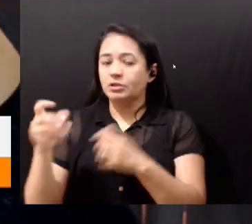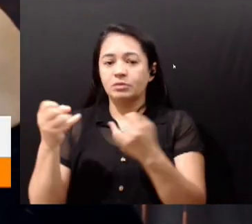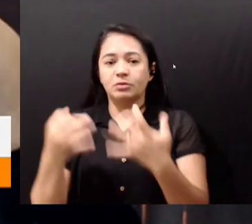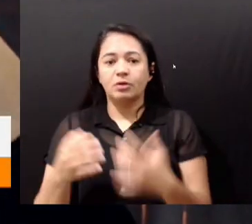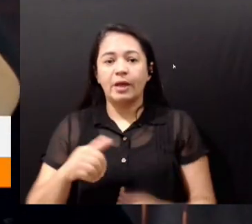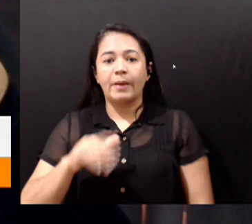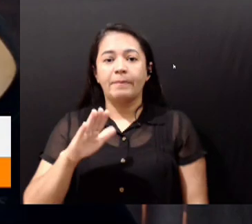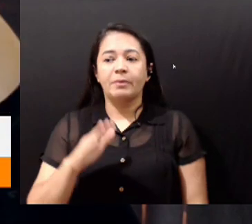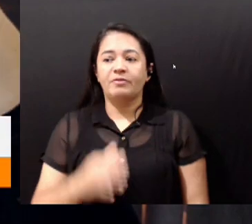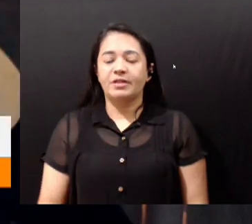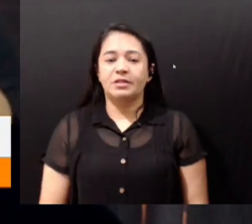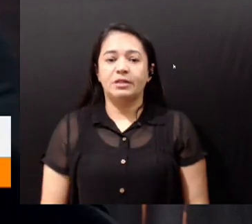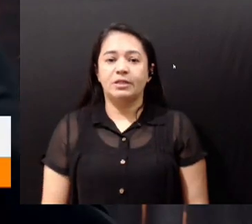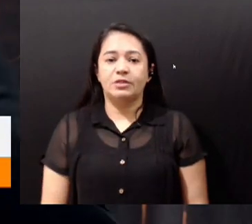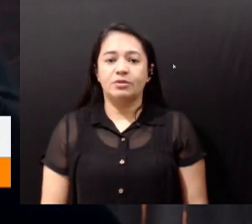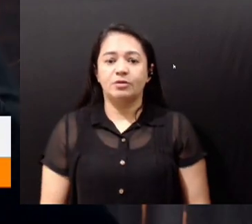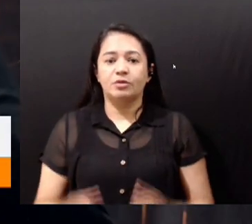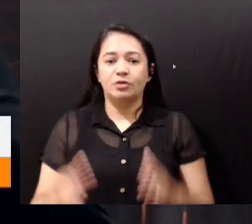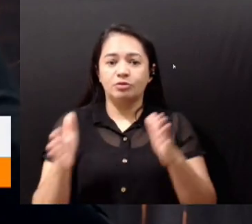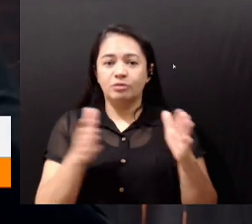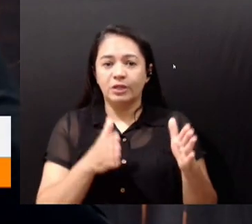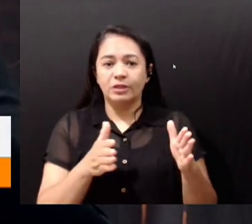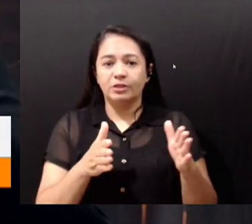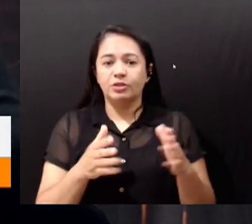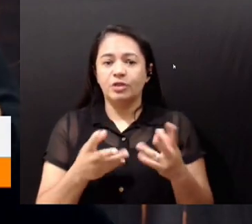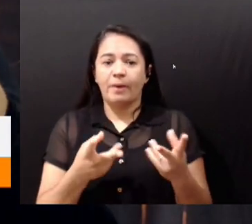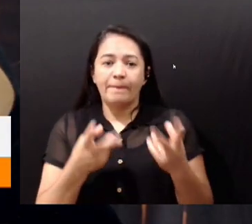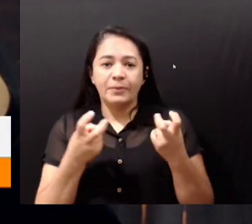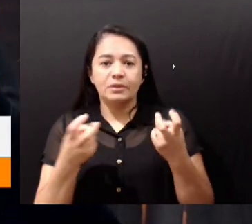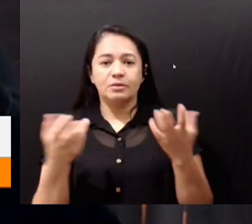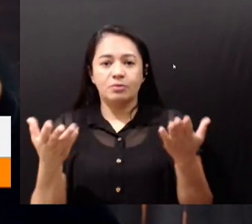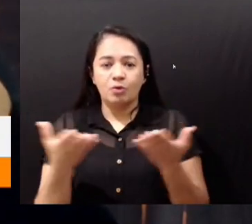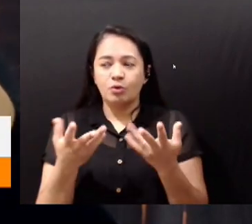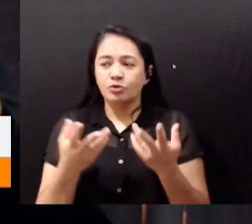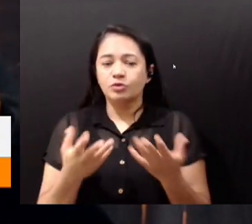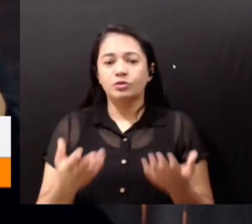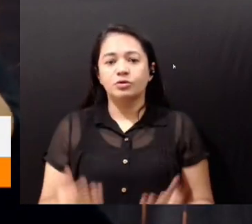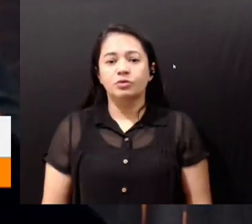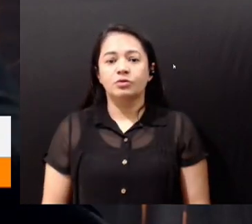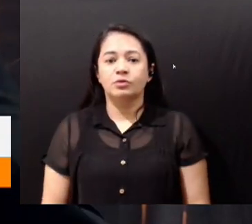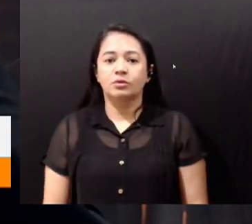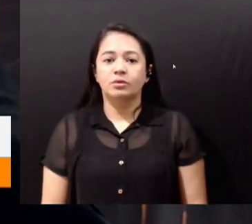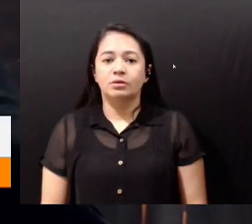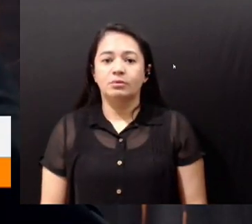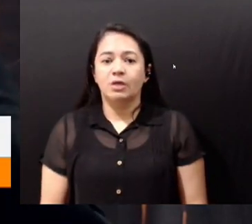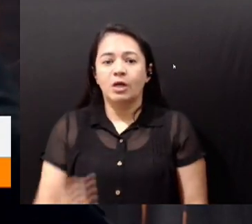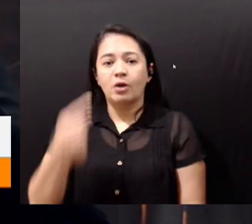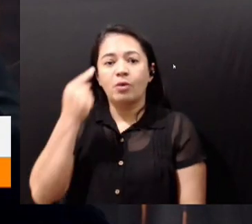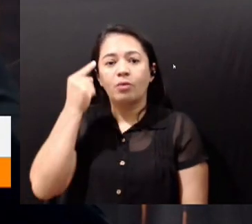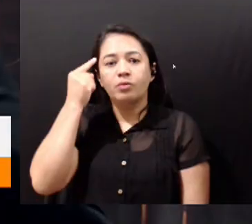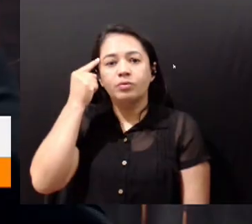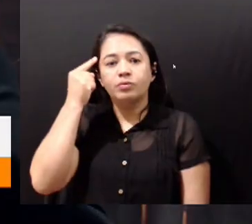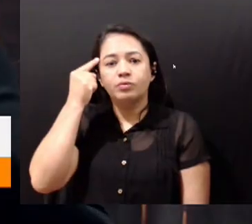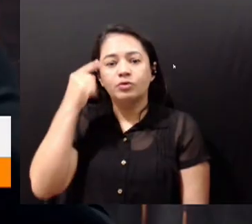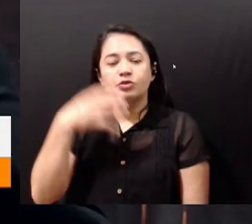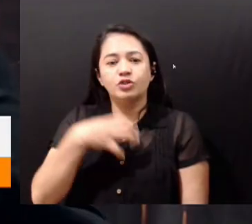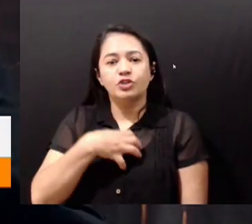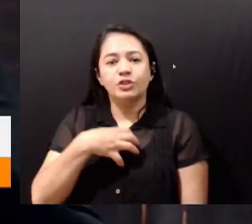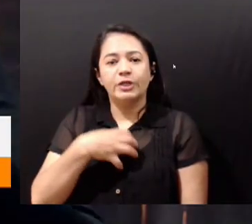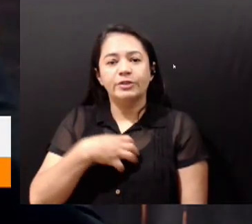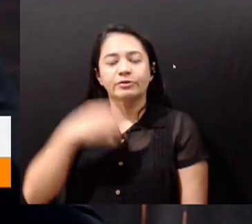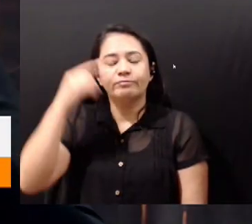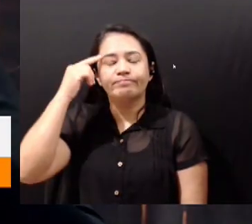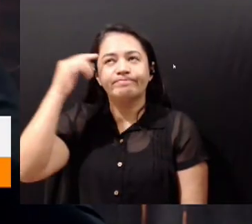parte neurológica, eu percebo hoje, eu já identifico que os pensamentos, a forma de pensar da minha cabeça